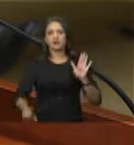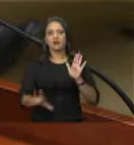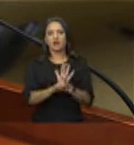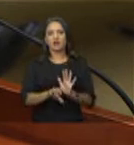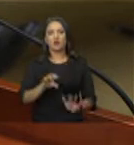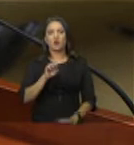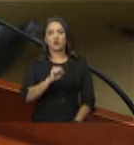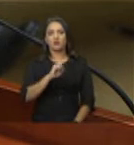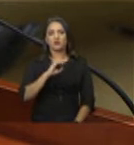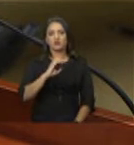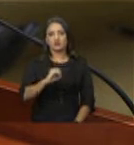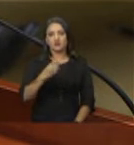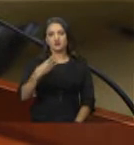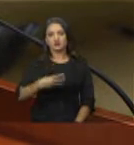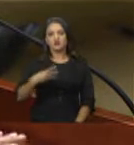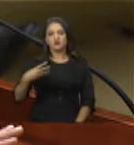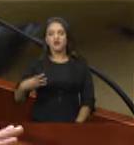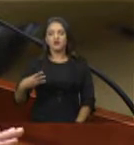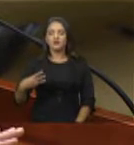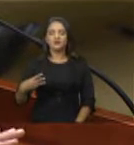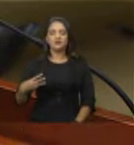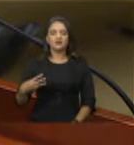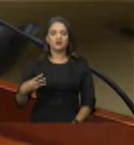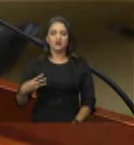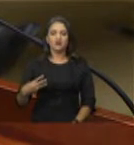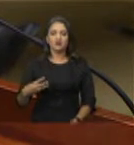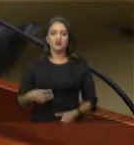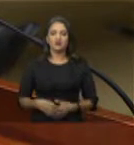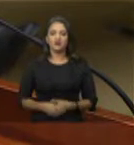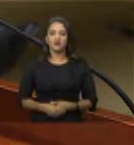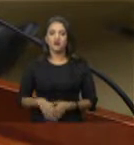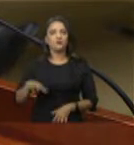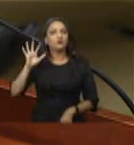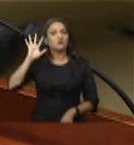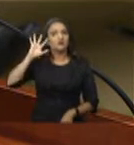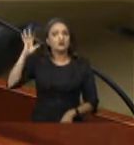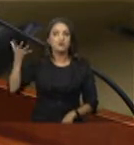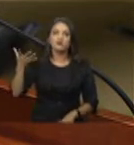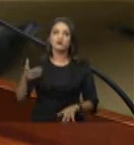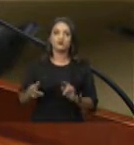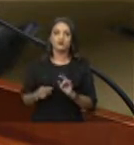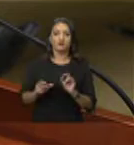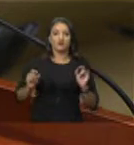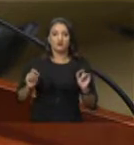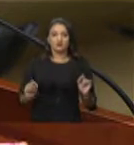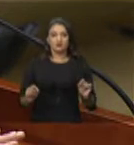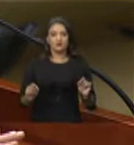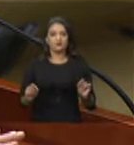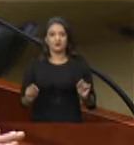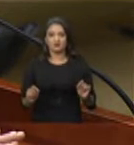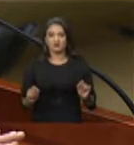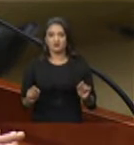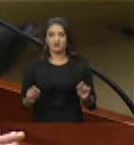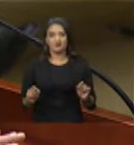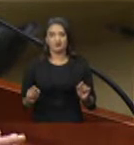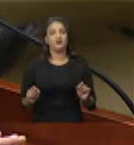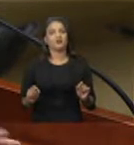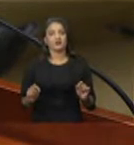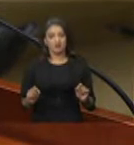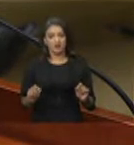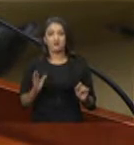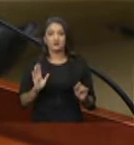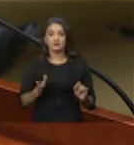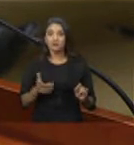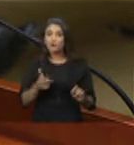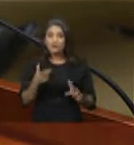e 33 A decisão foi proferida em 2000 e não há reutil de fato